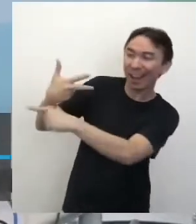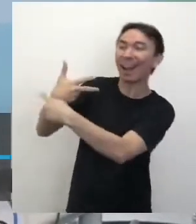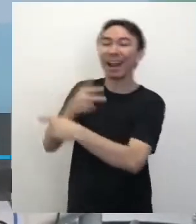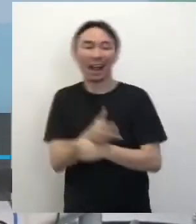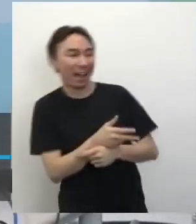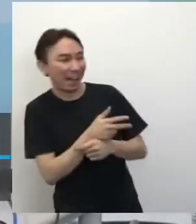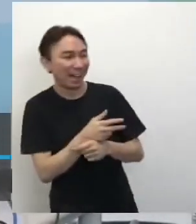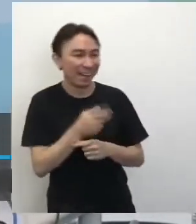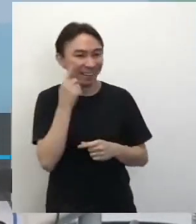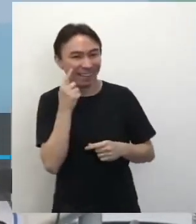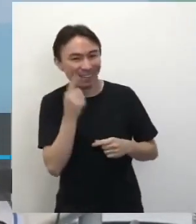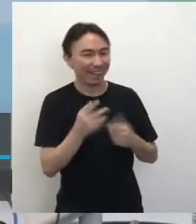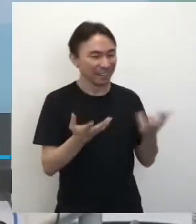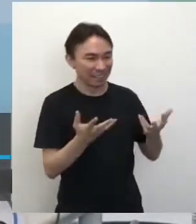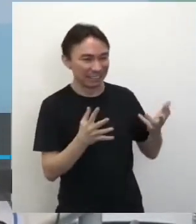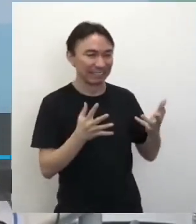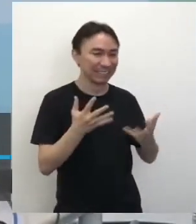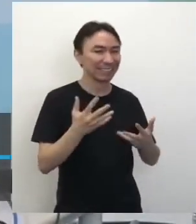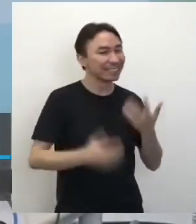meio a meio, é